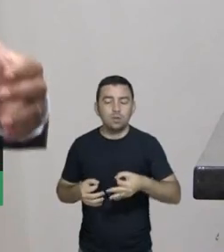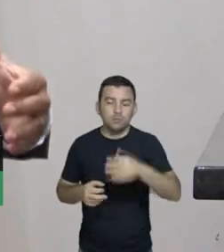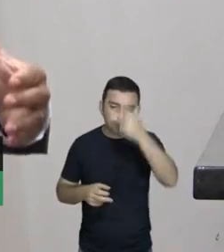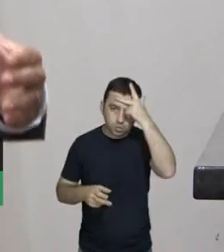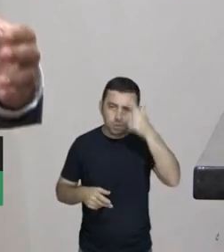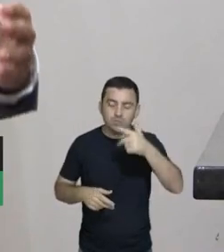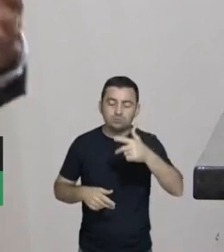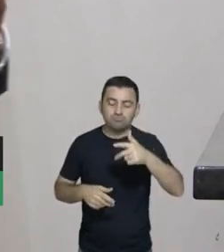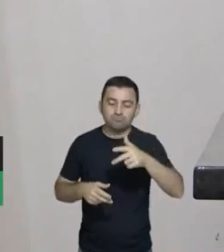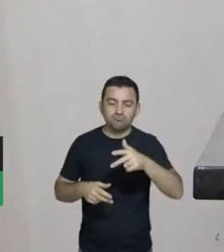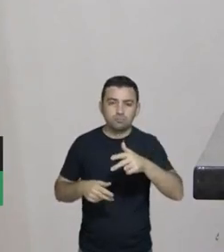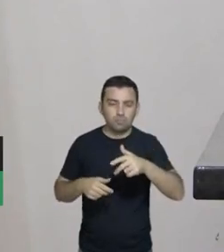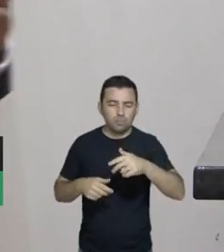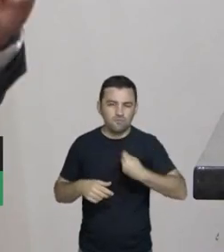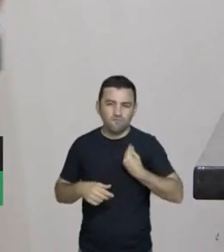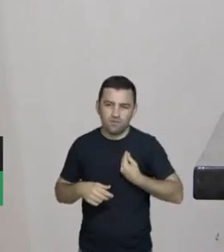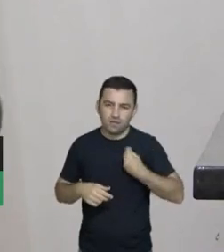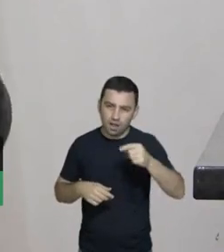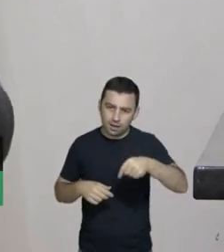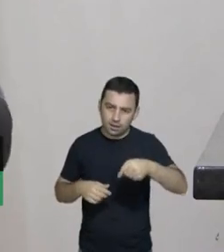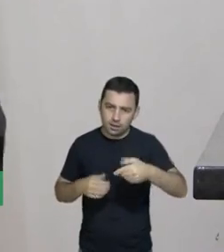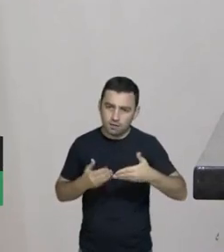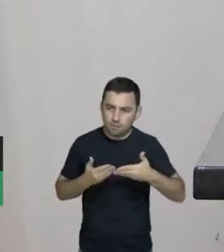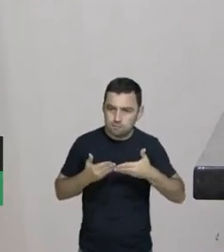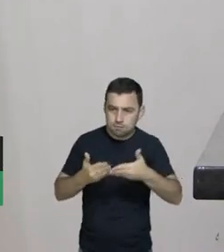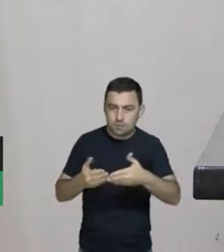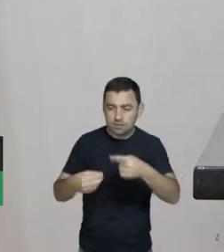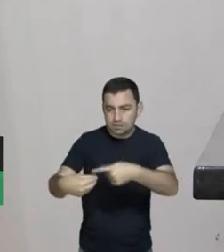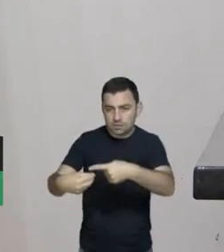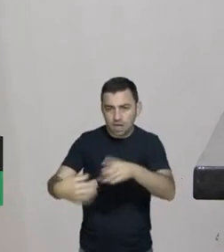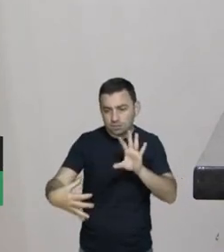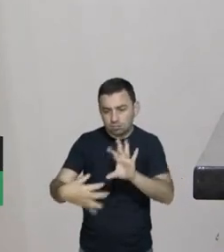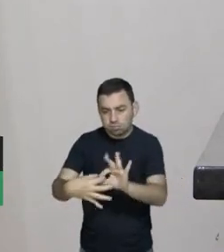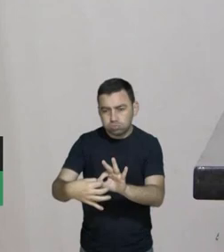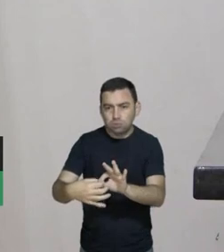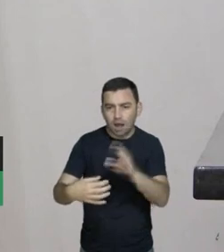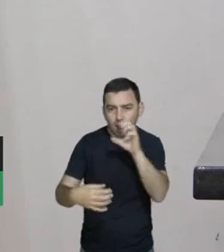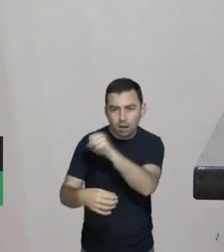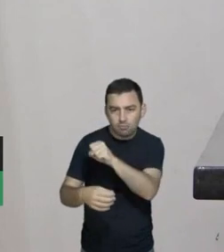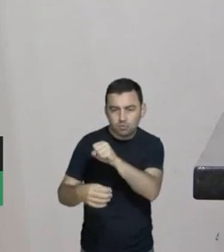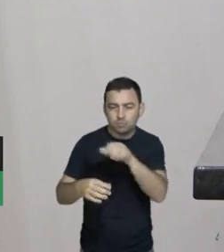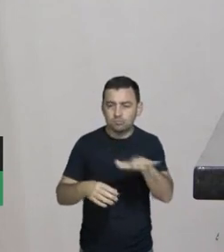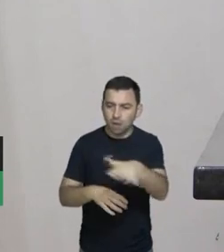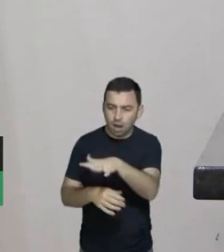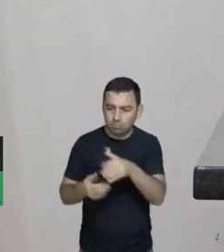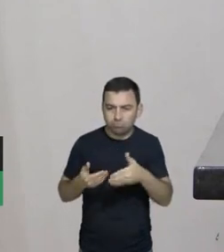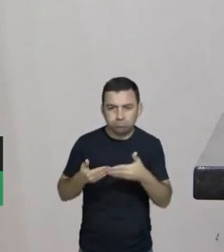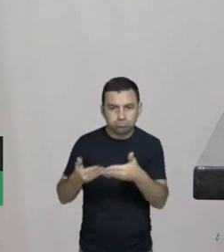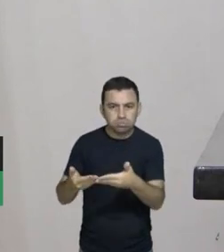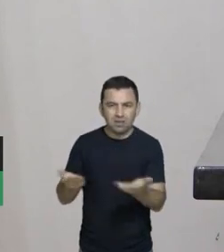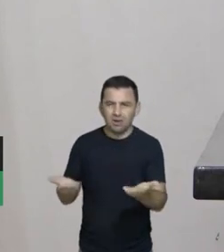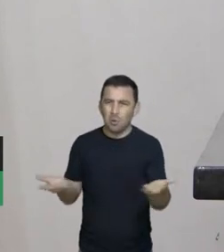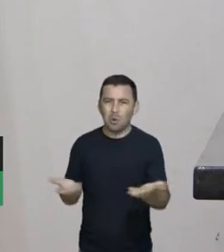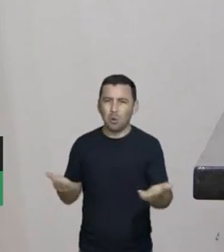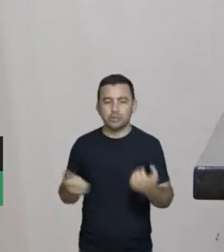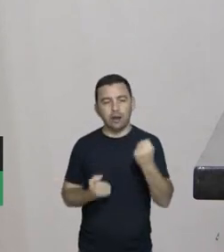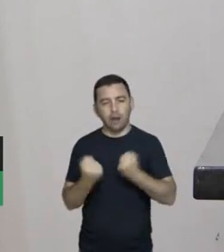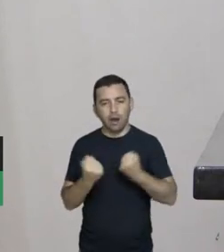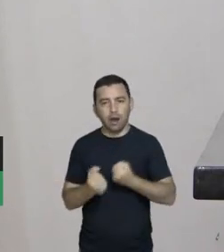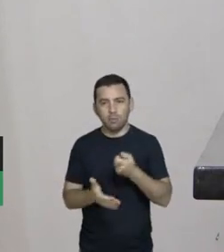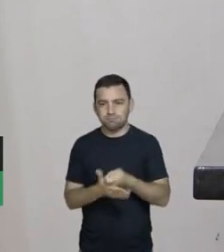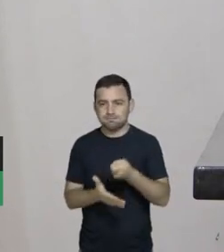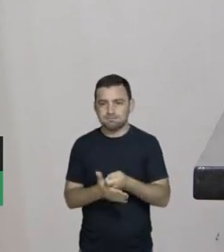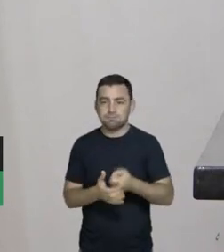Grande Florianópolis se dirigirem às cidades que se conectam pelo mar. Hoje nós somos reféns de carro, ônibus,